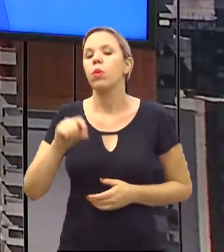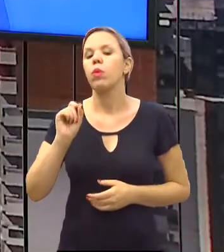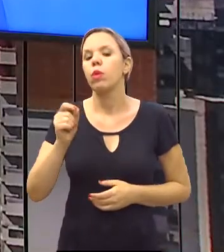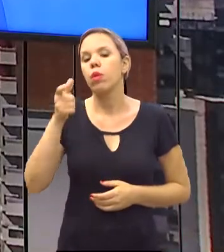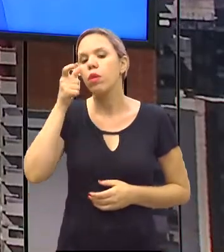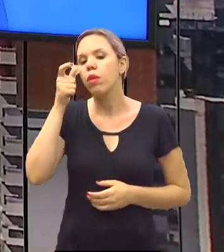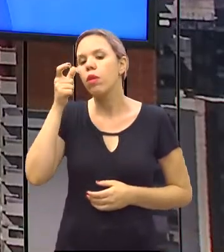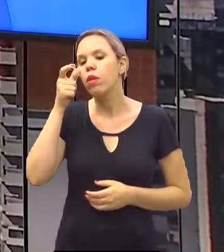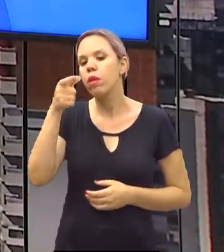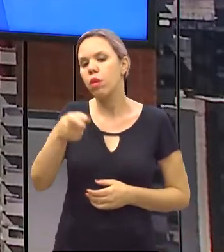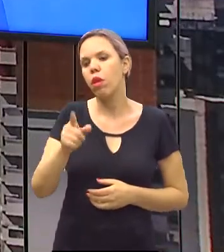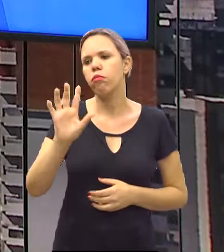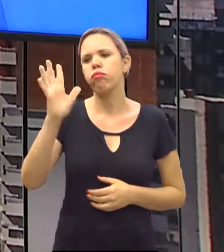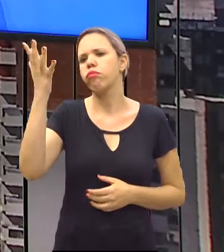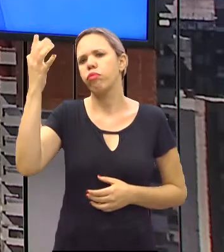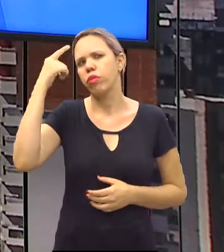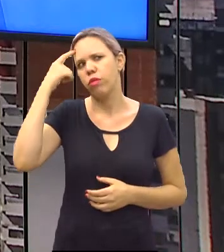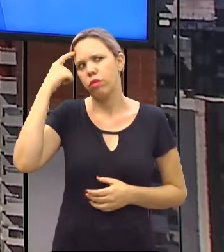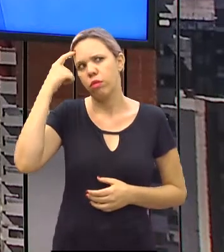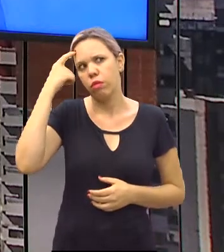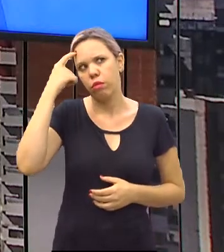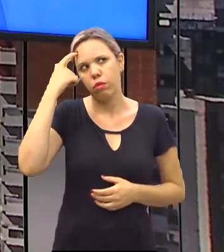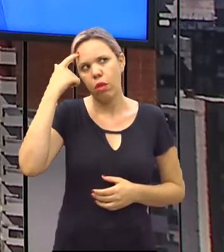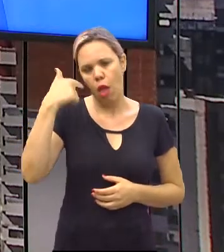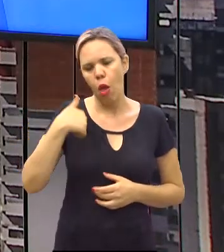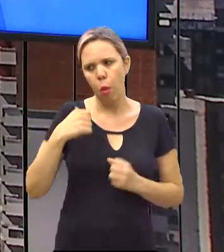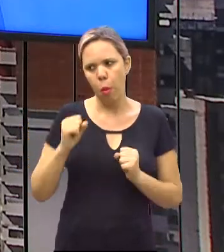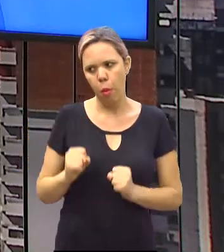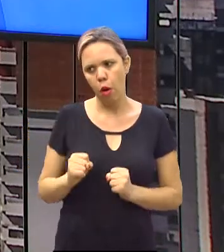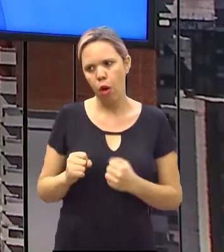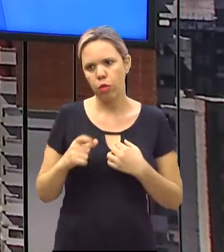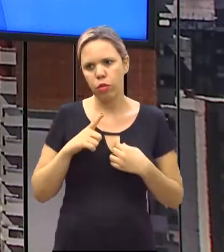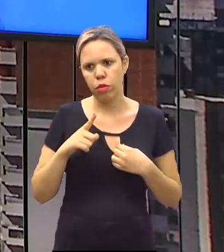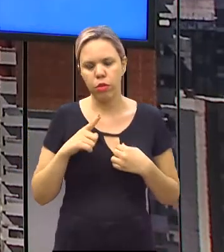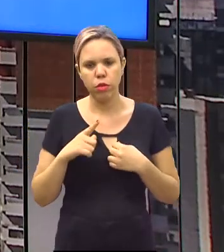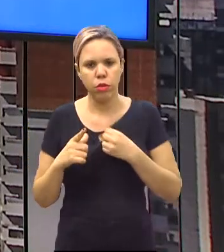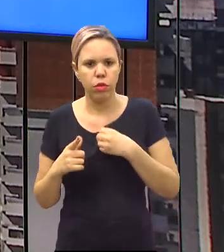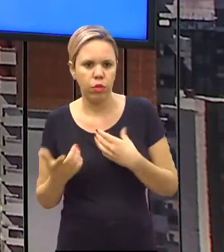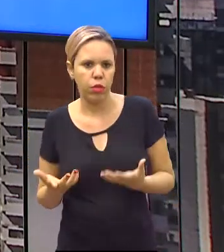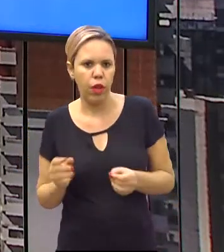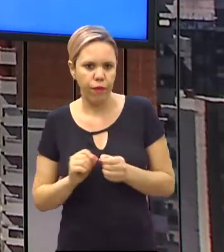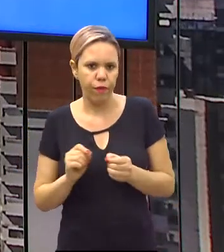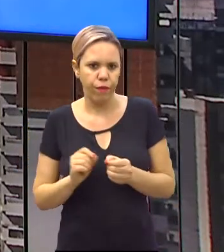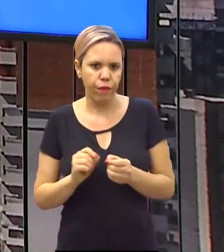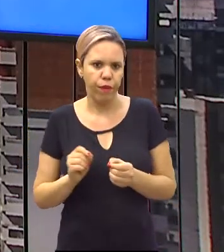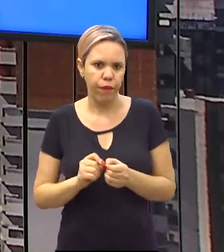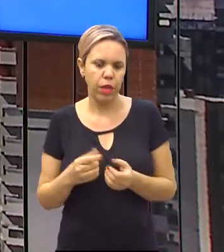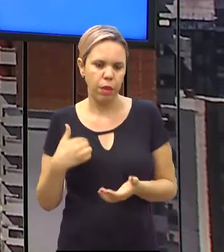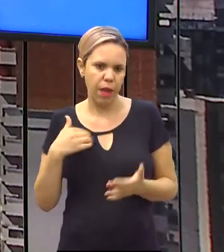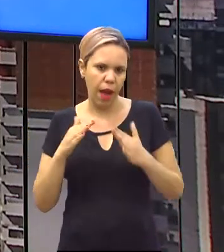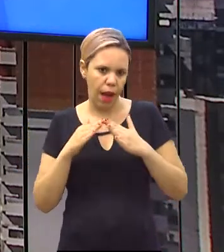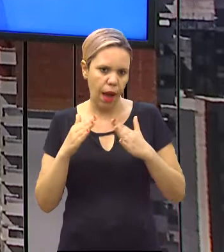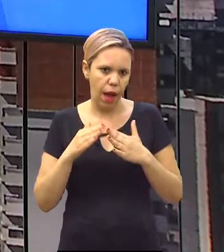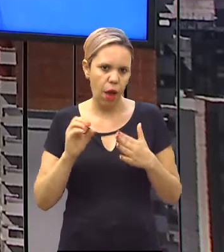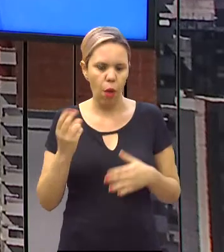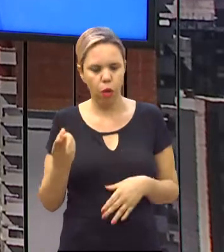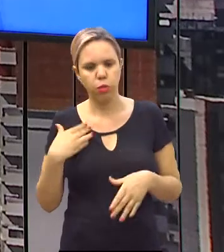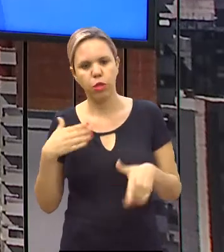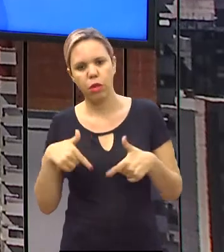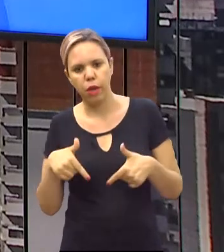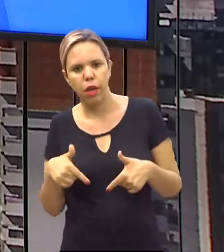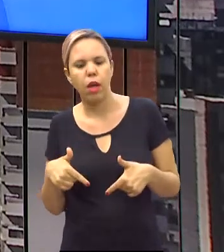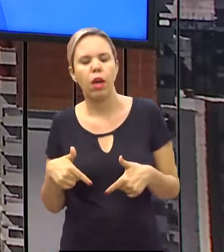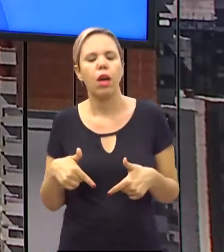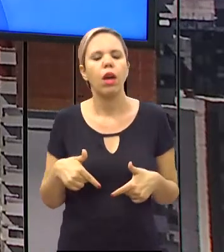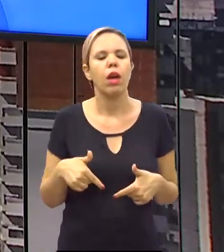está assistindo e de repente pensa, olha, eu posso fazer essa compostagem na minha casa ou no meu